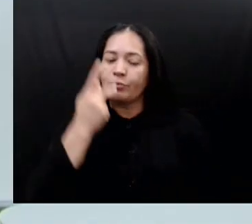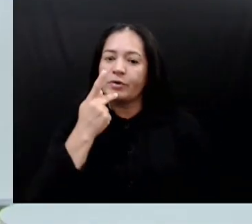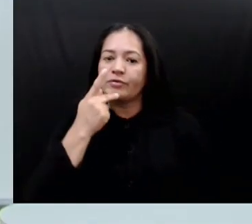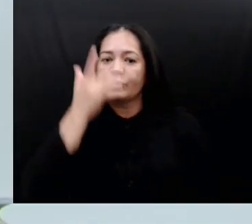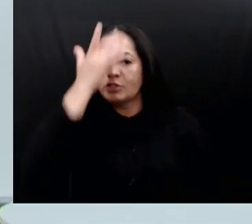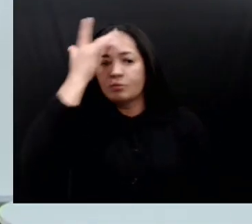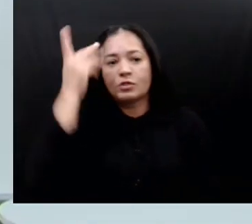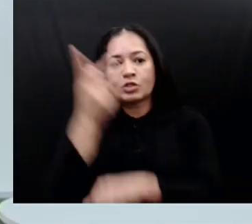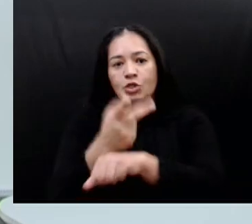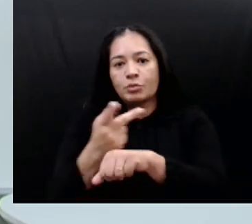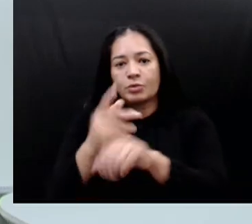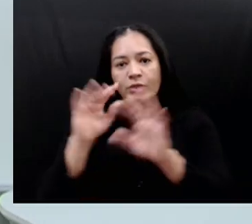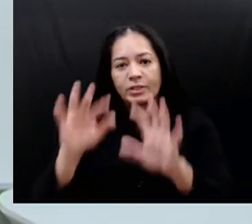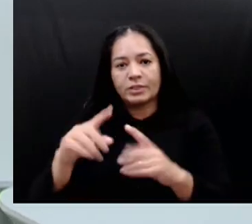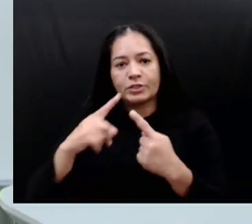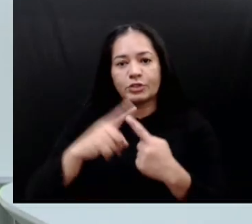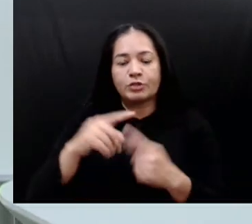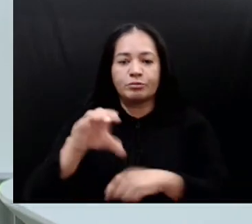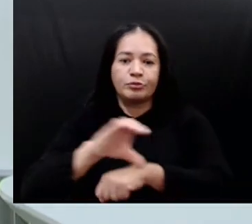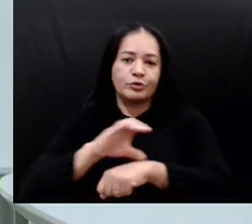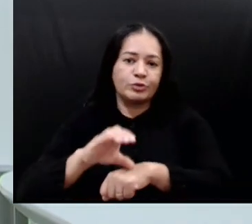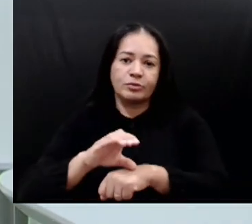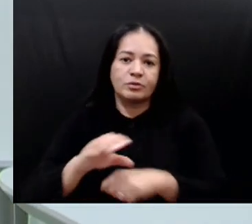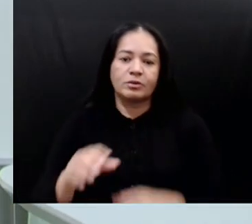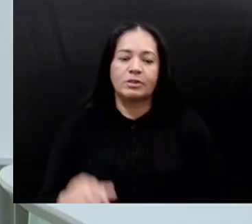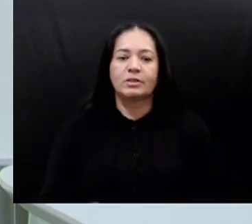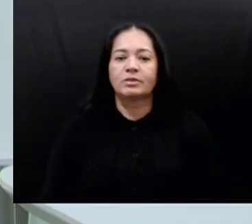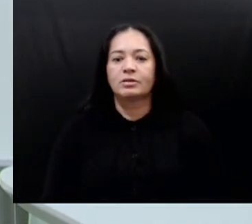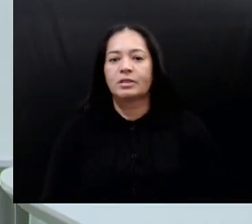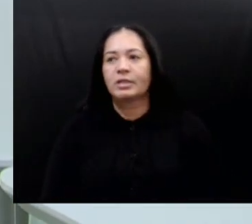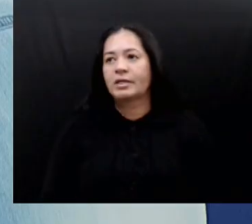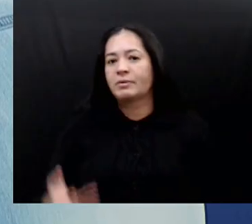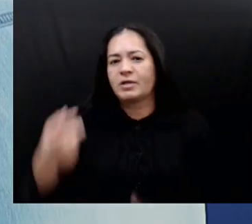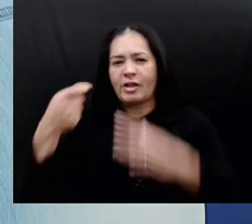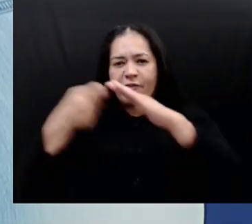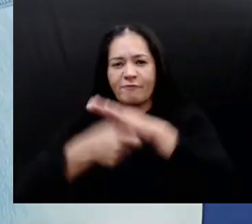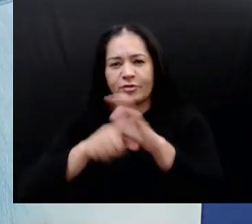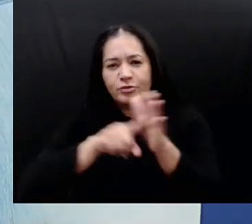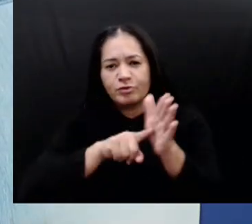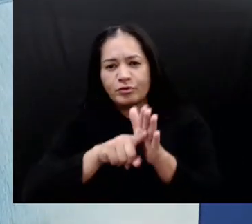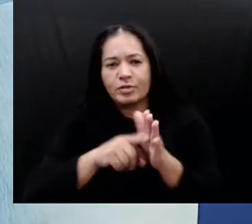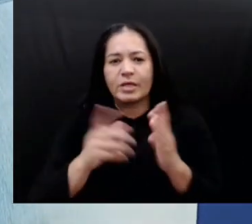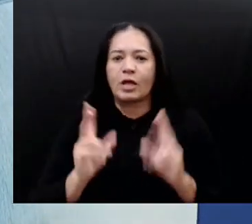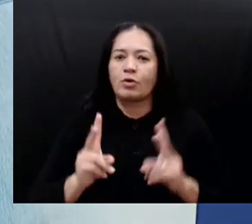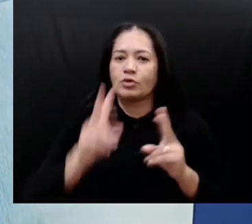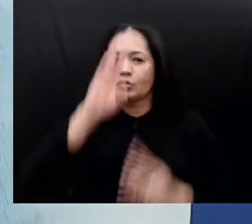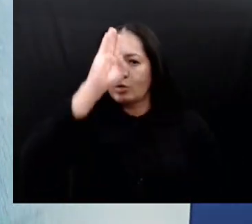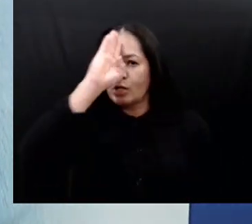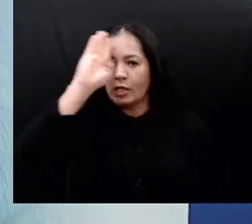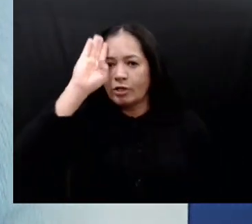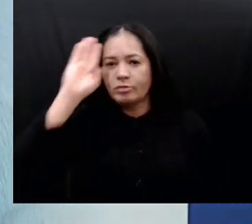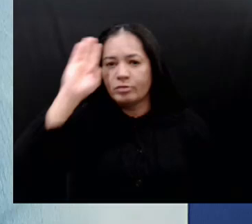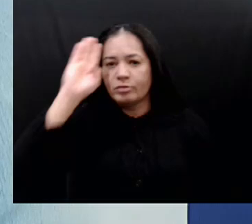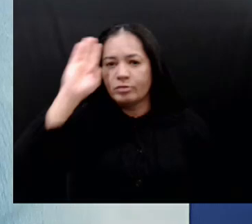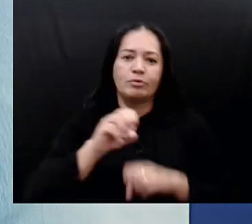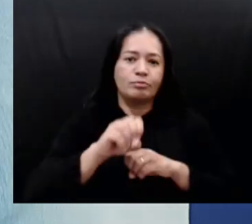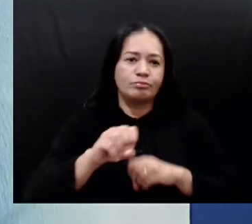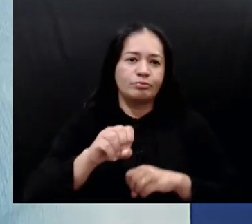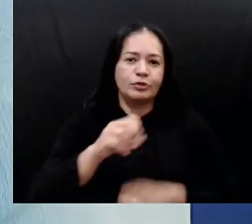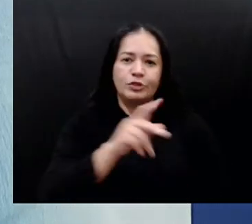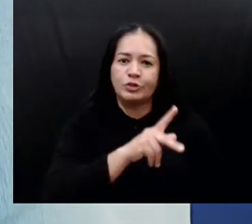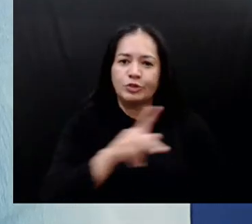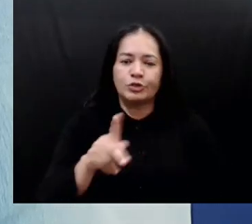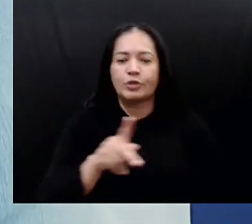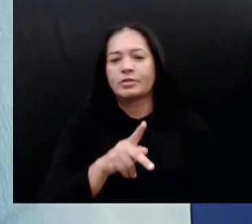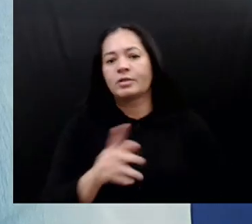de curso, né? Aquela pessoa que quer investir na pesquisa, seguir carreira acadêmica, carreira de docência, por exemplo. E aí depois, em